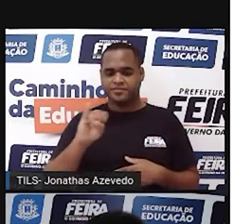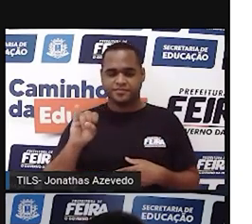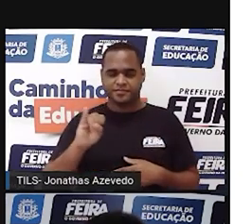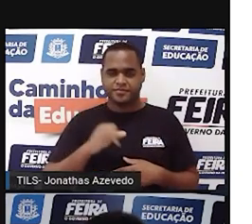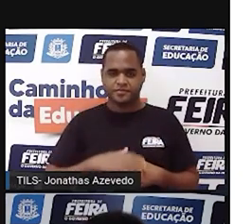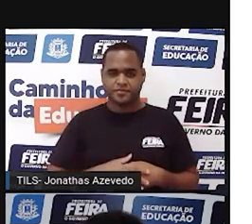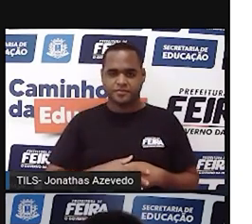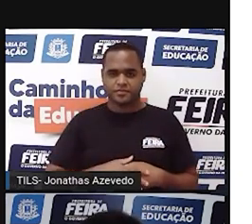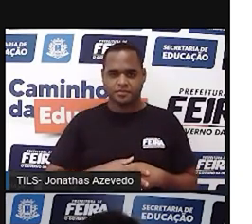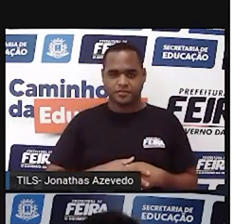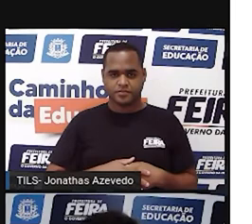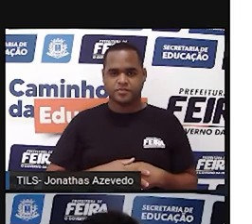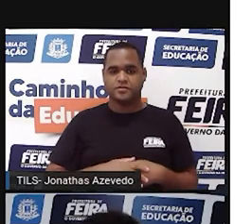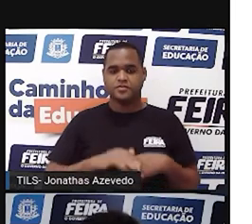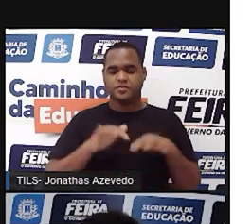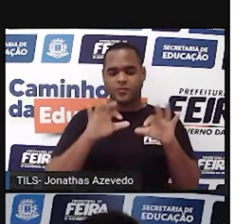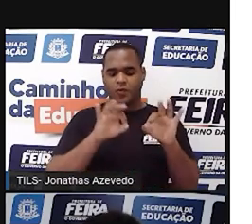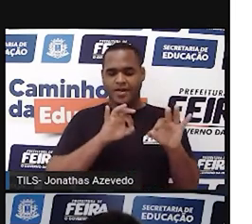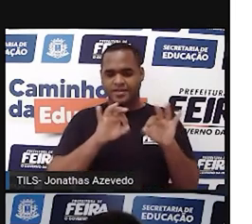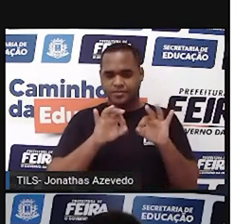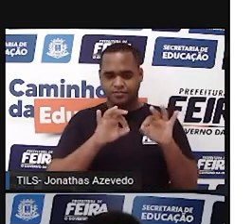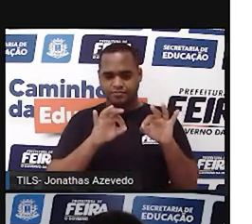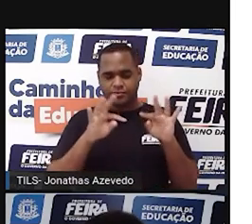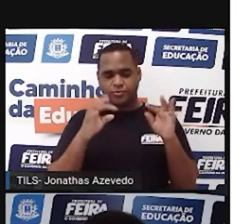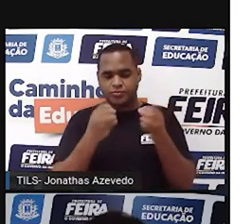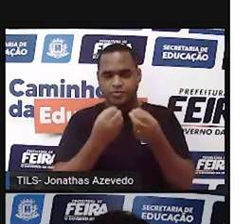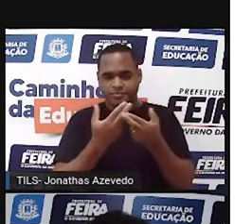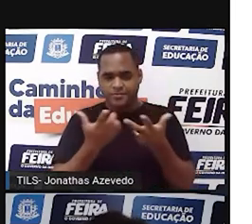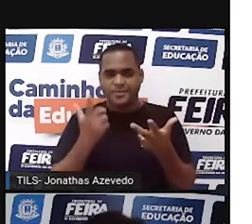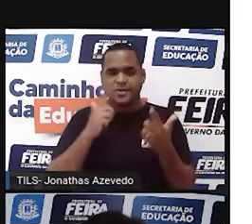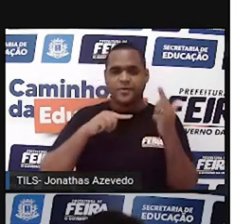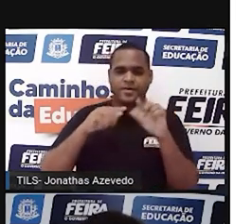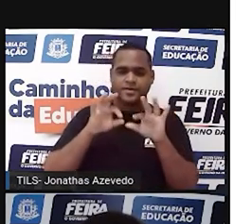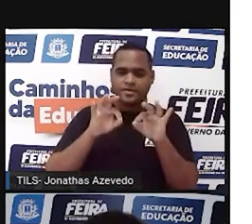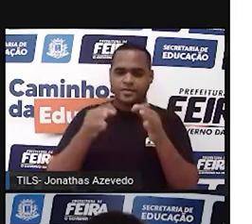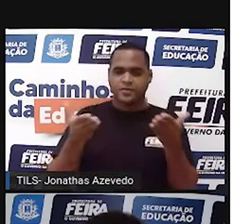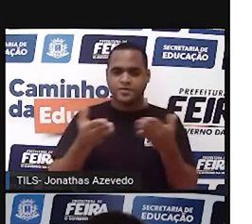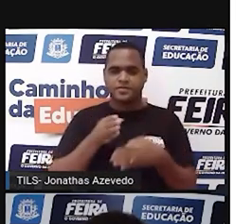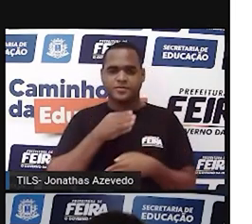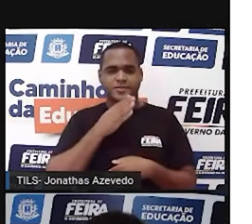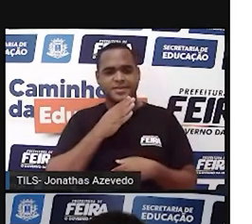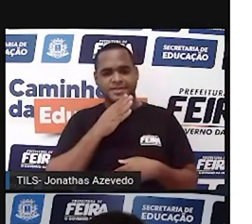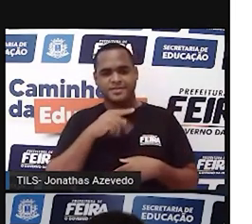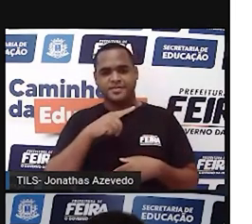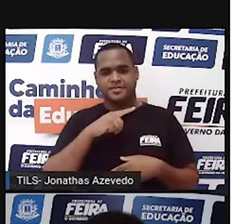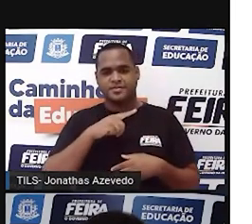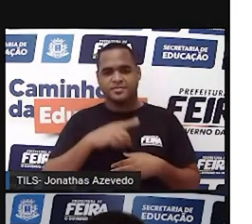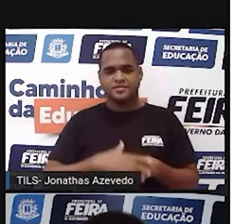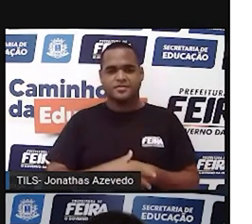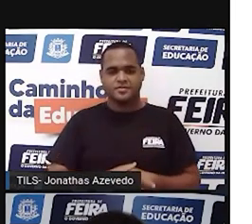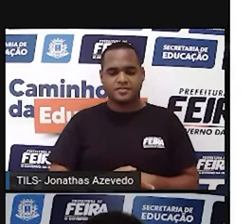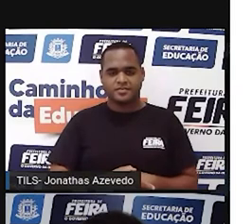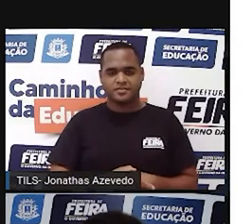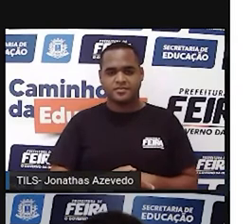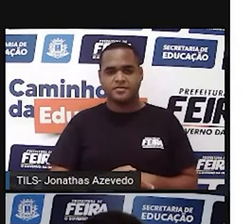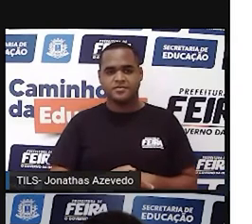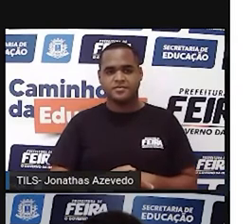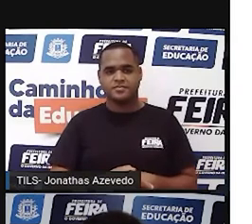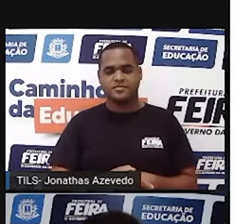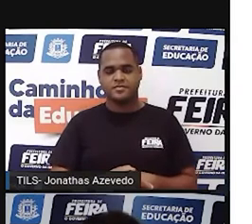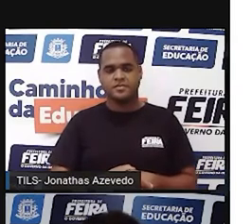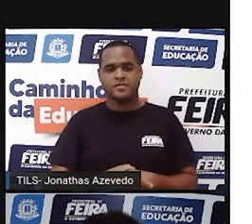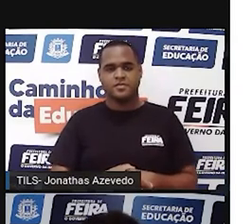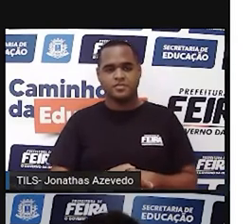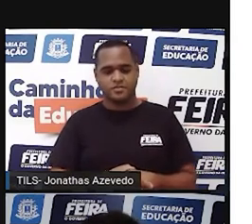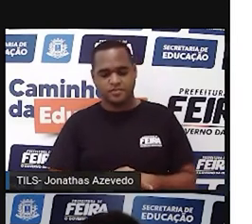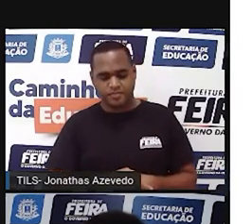SI. Organizou tudo e ficou da forma como a gente conhece hoje. Beleza? Então vamos assim, ó,